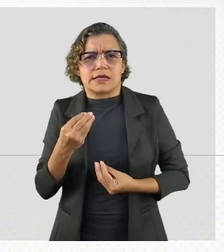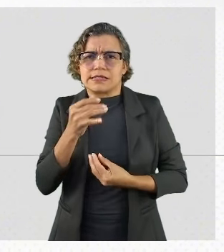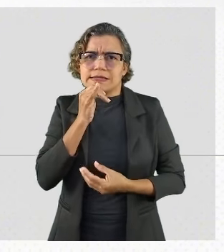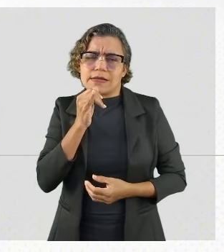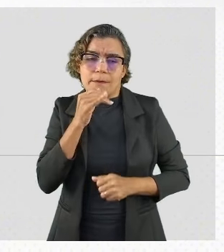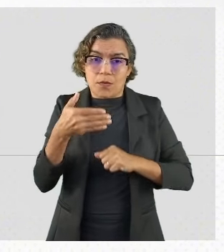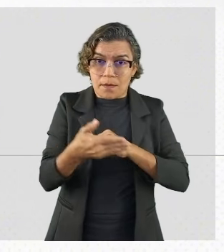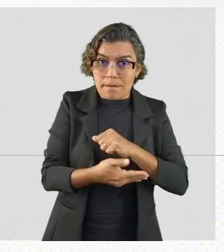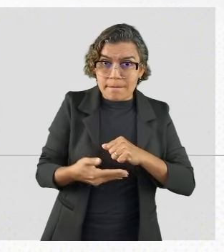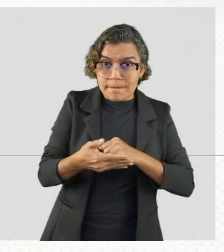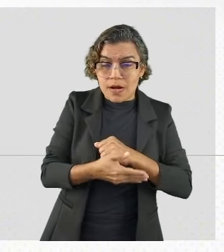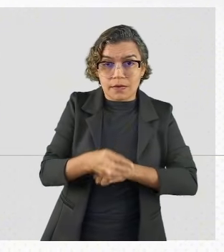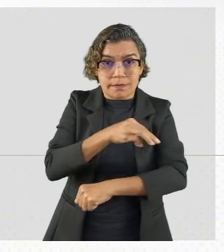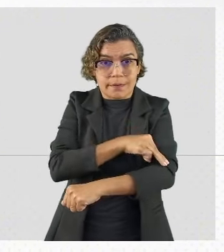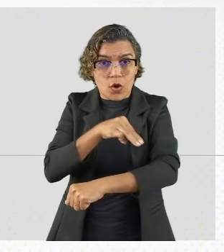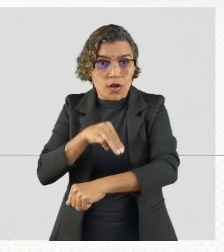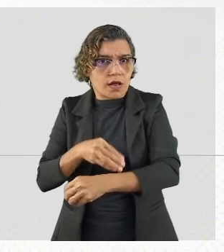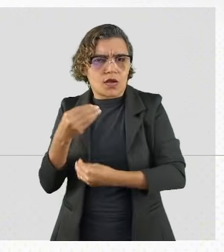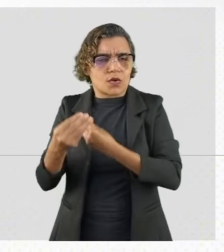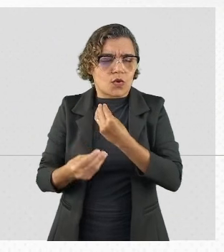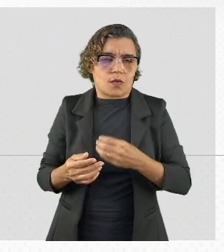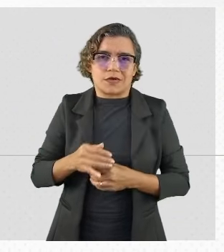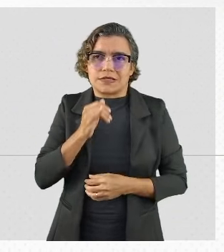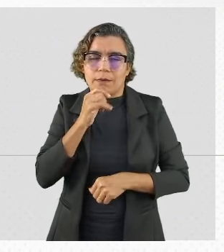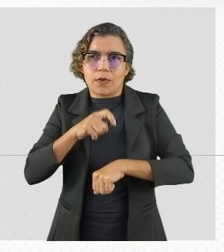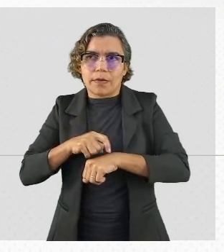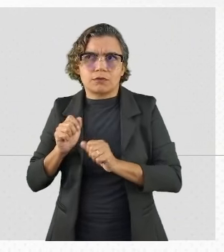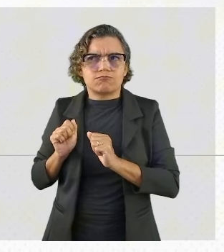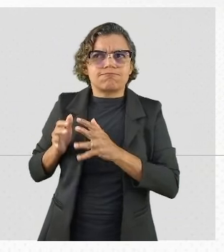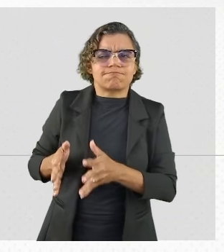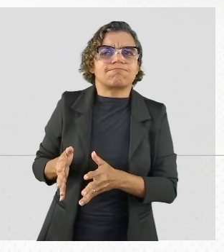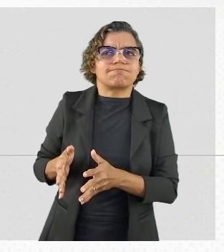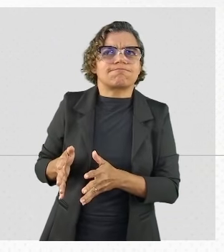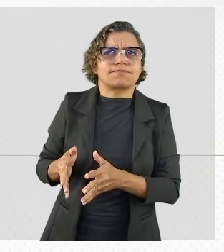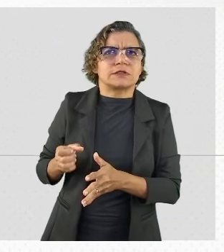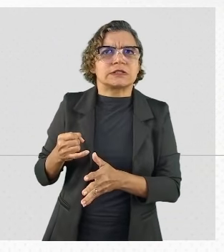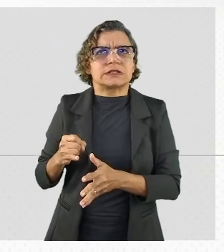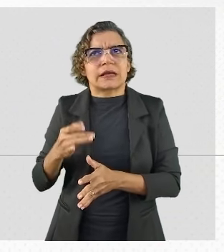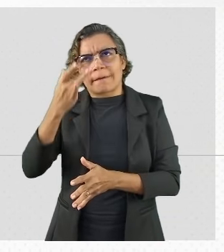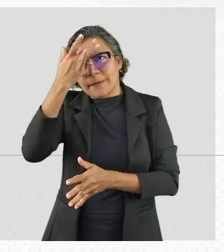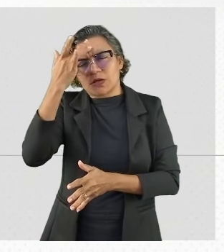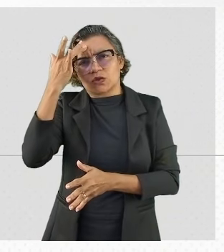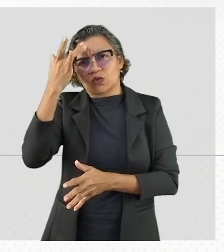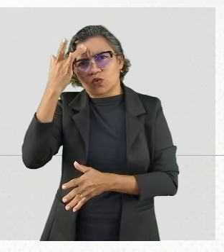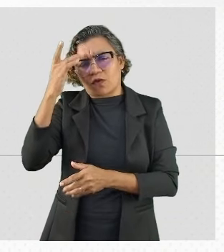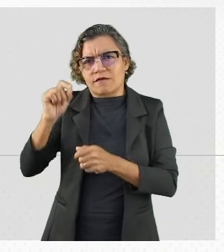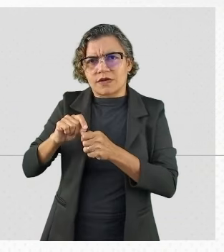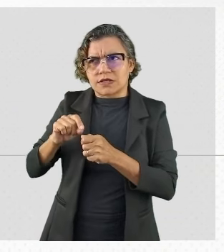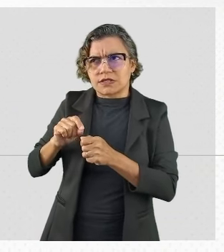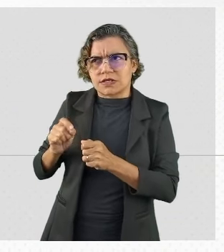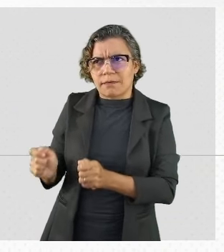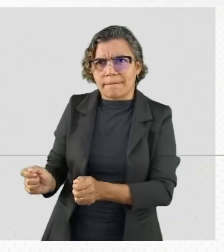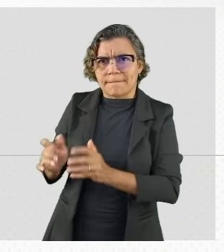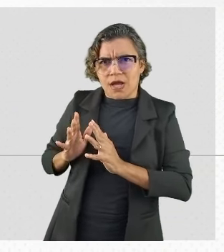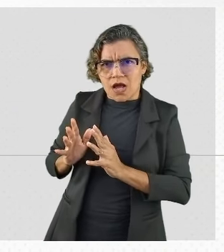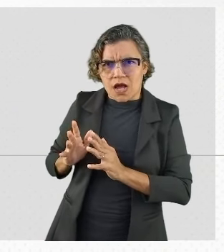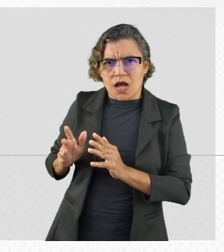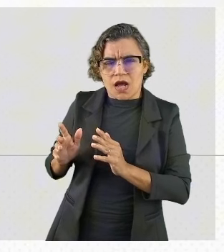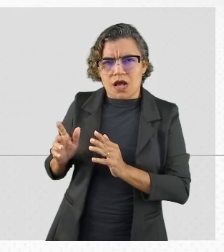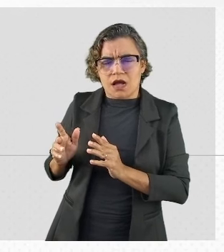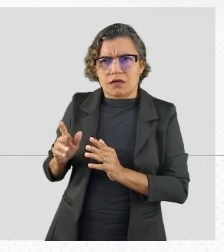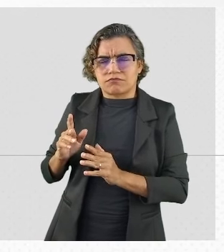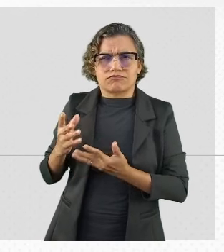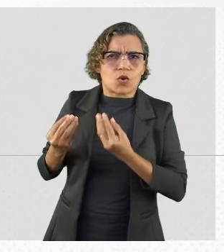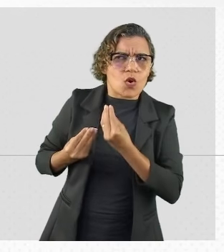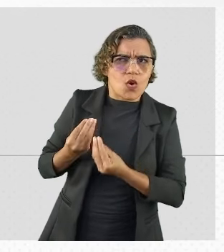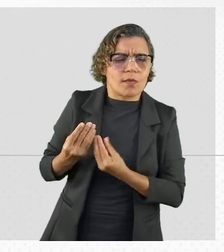quando a gente for cometer qualquer tipo de ação, a gente deve pensar, bom, se alguém fizesse isso comigo, então, a partir daí ele